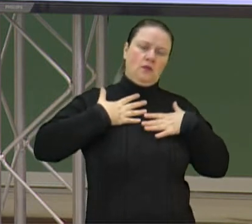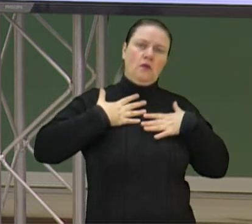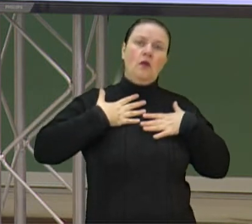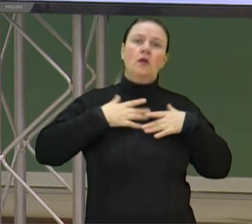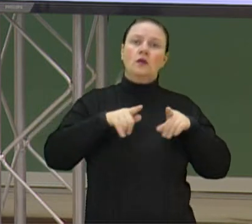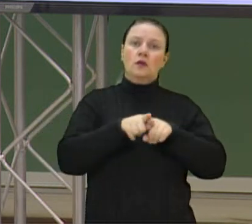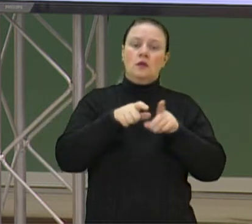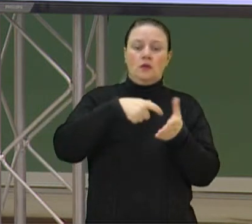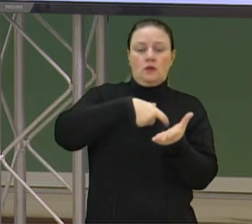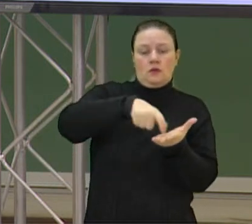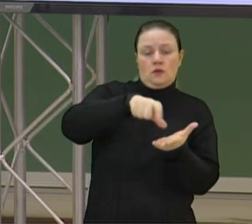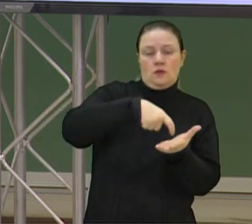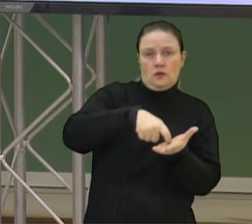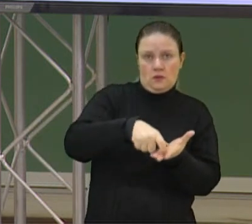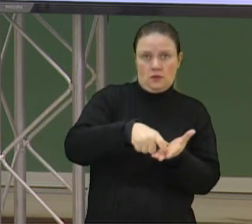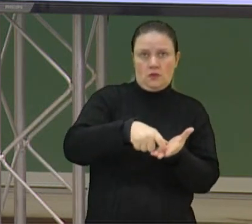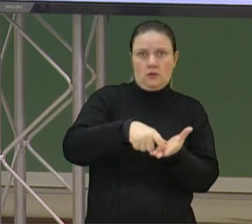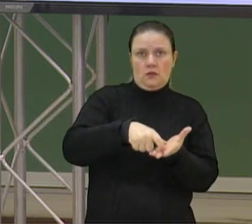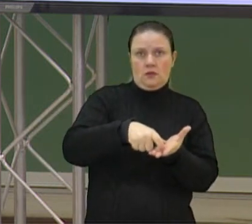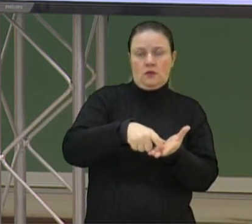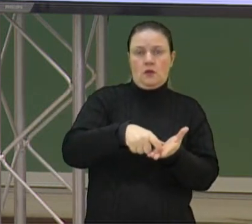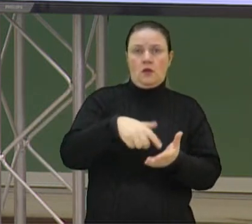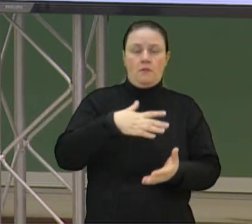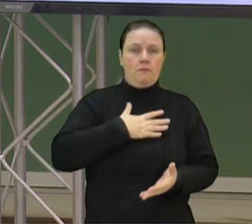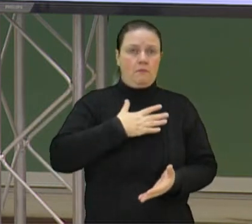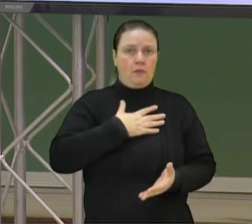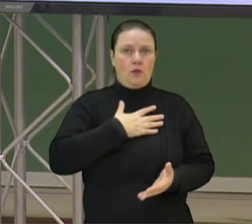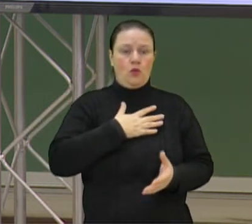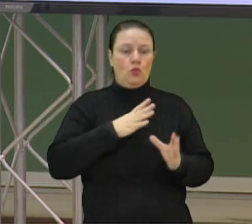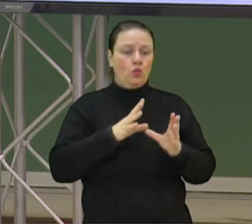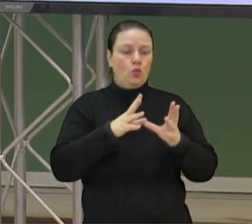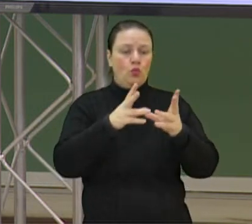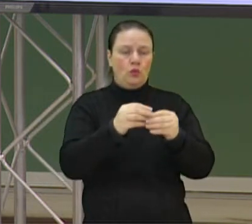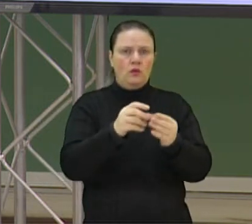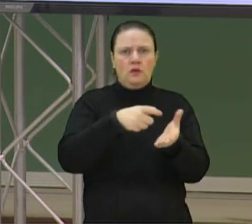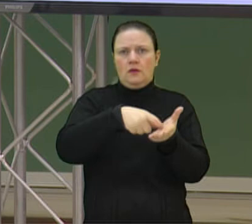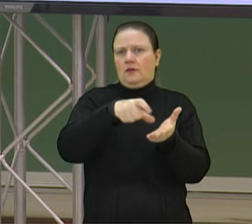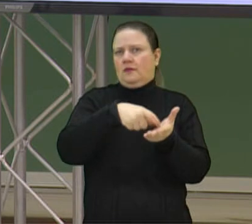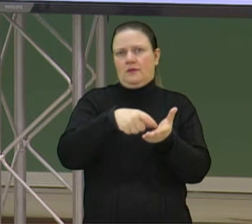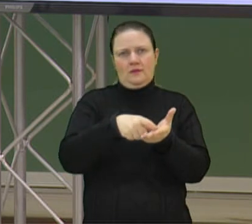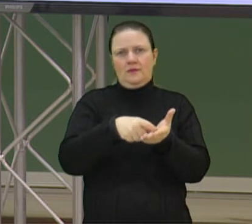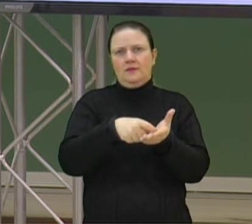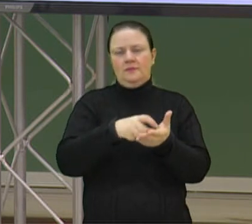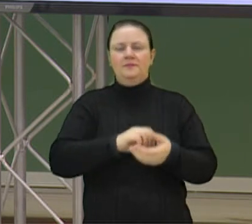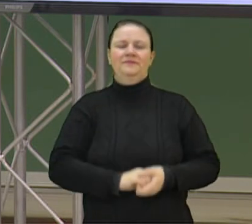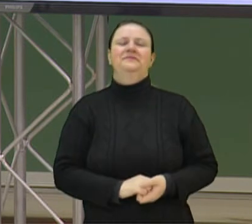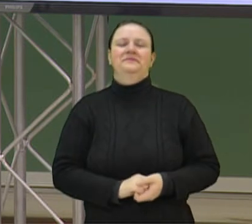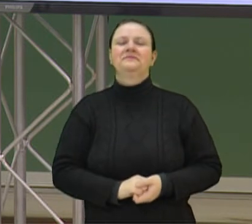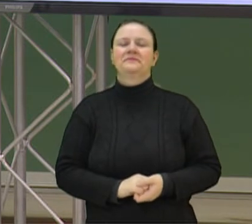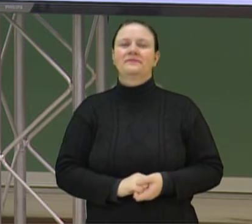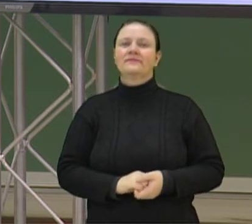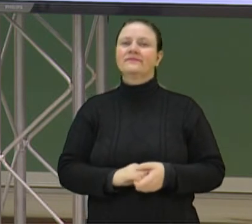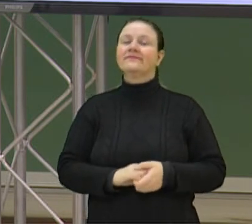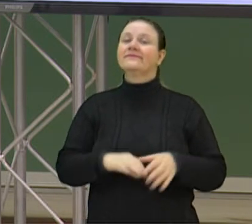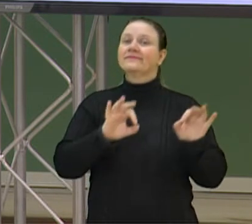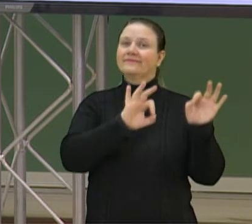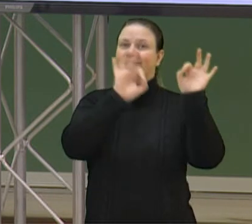crédito. Tarjetas está no plural, então me encantam os cartões de crédito. Beleza? Então vamos continuar.